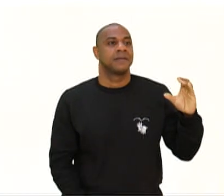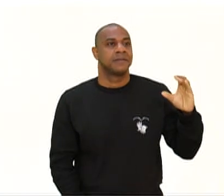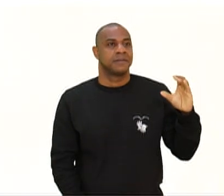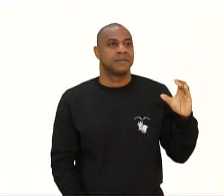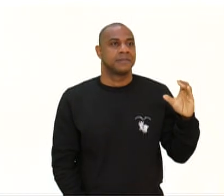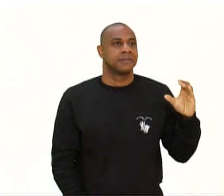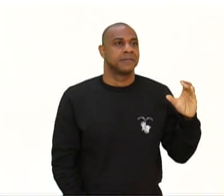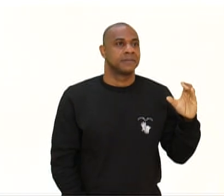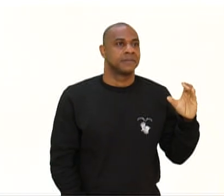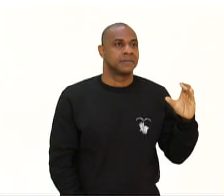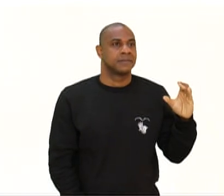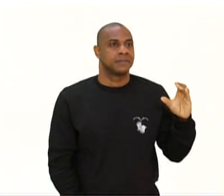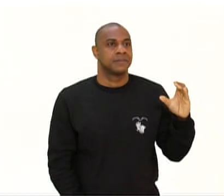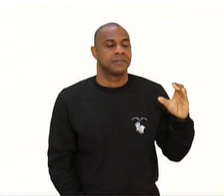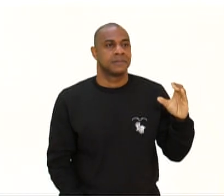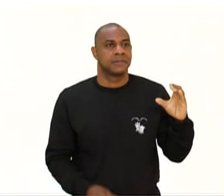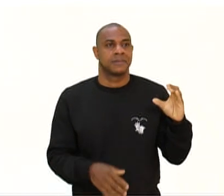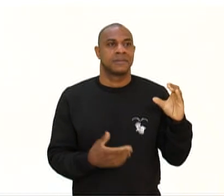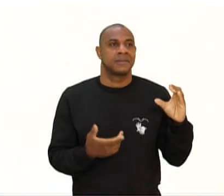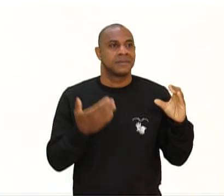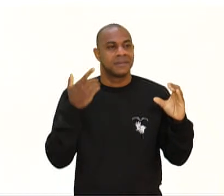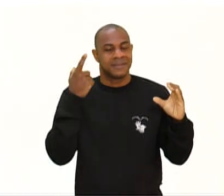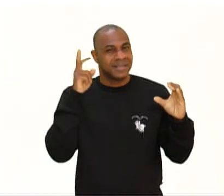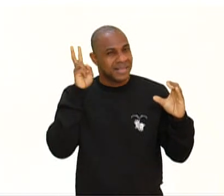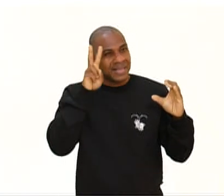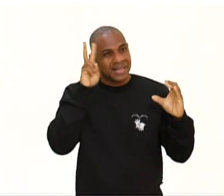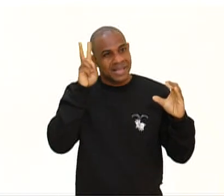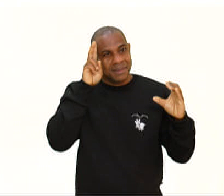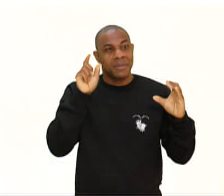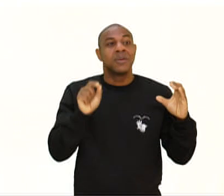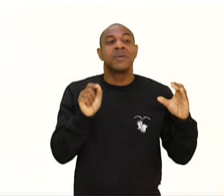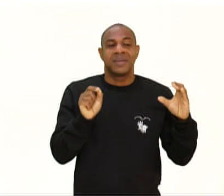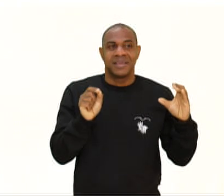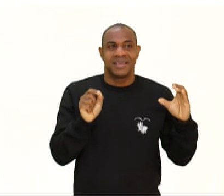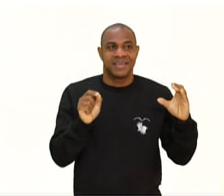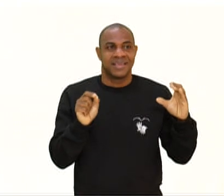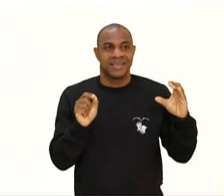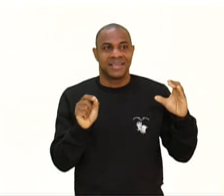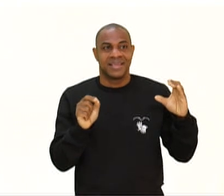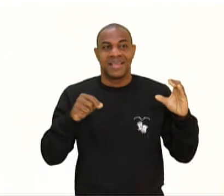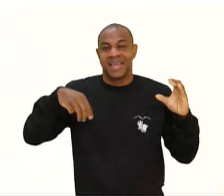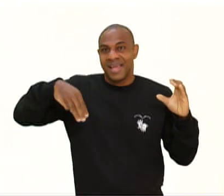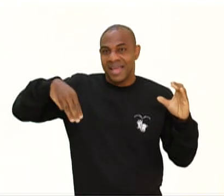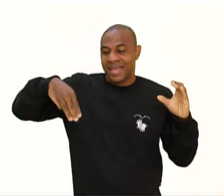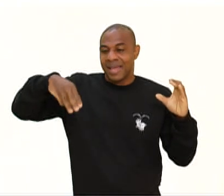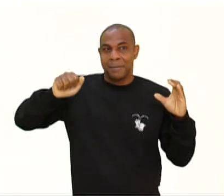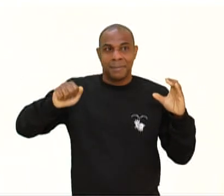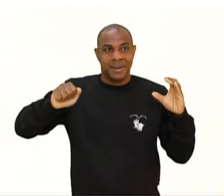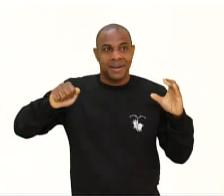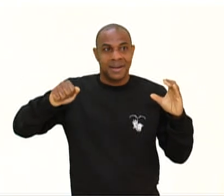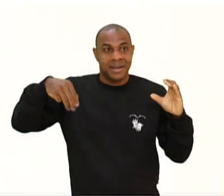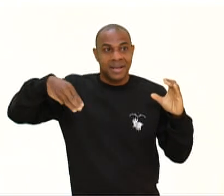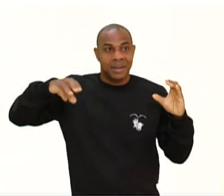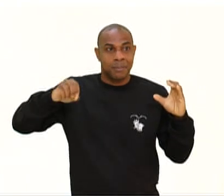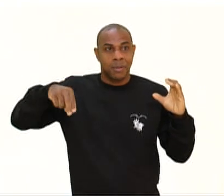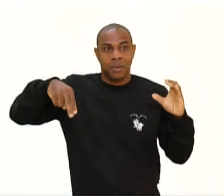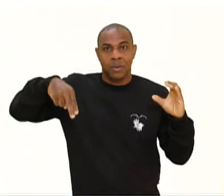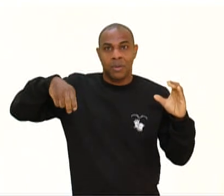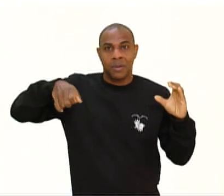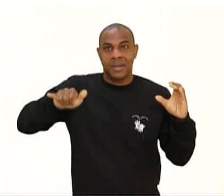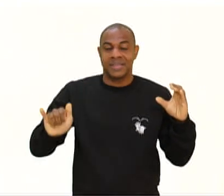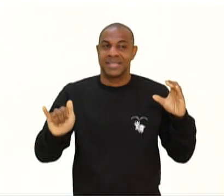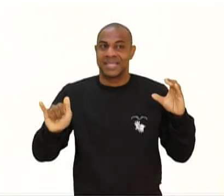much money. Lembra que a teacher falou sobre a palavrinha money? Dinheiro para os falantes da